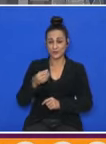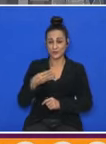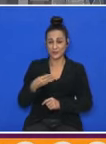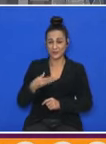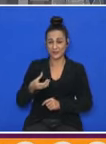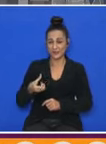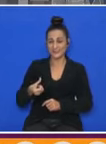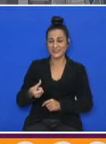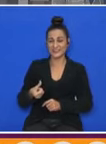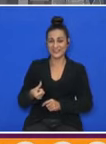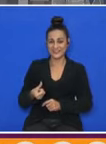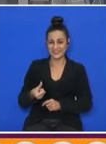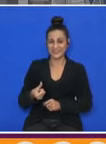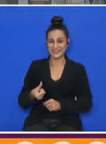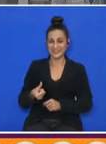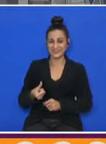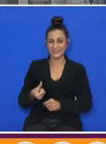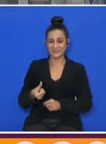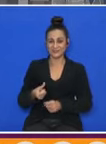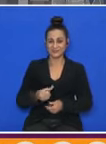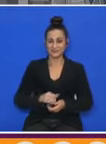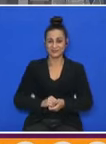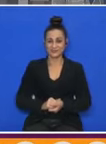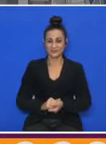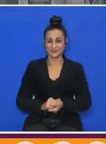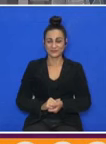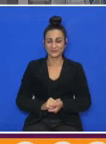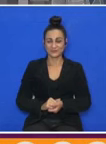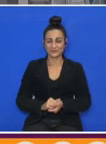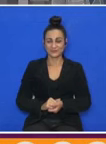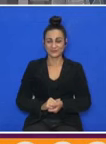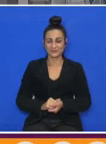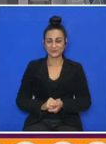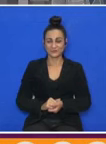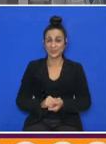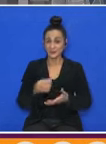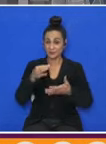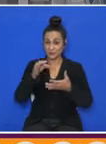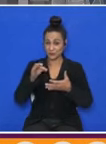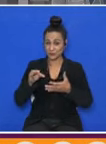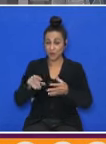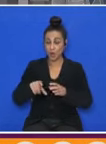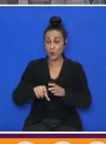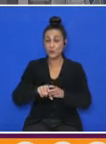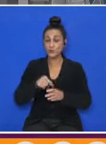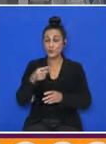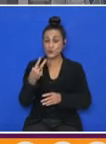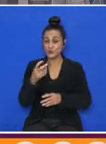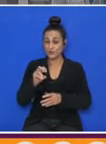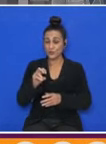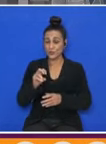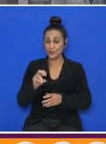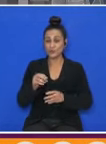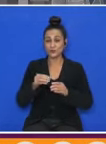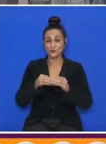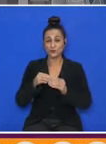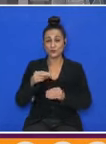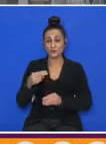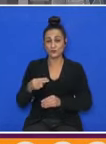46. Rosa, 46. Vamos conferir? Os 20 números sorteados no